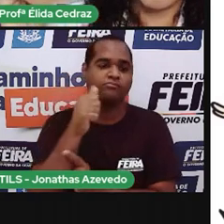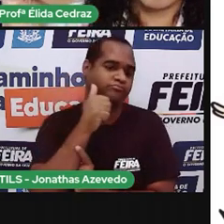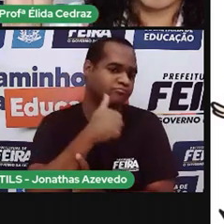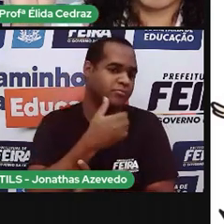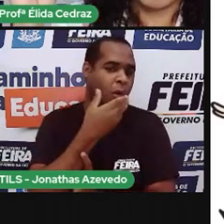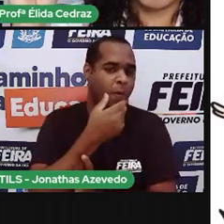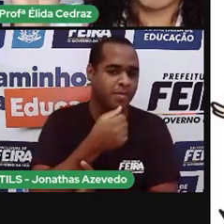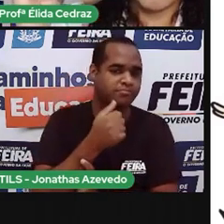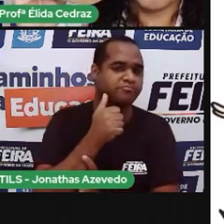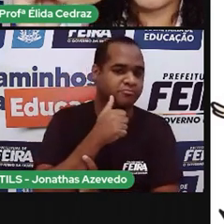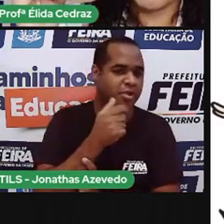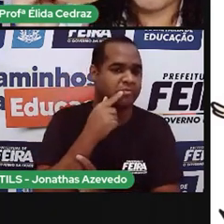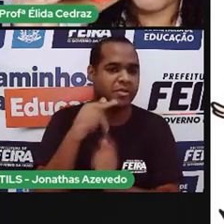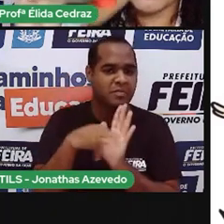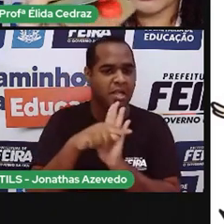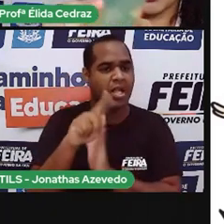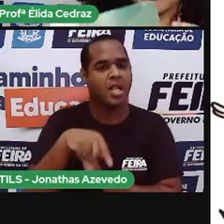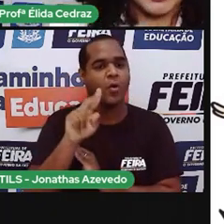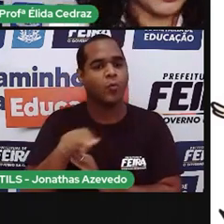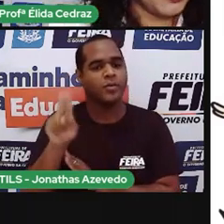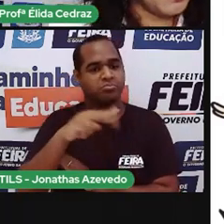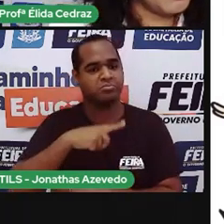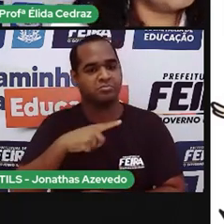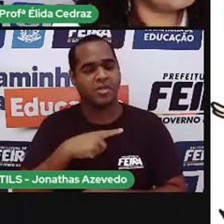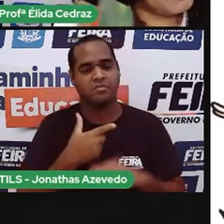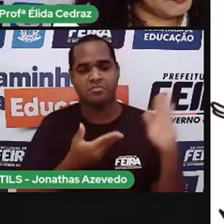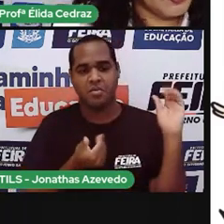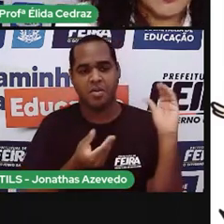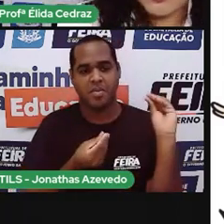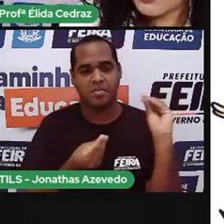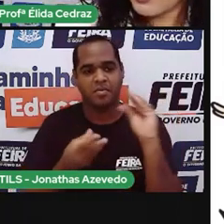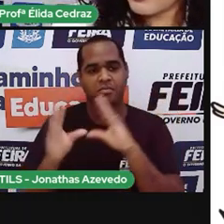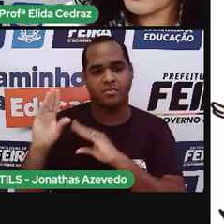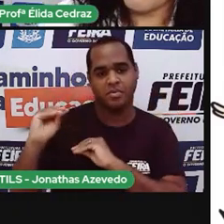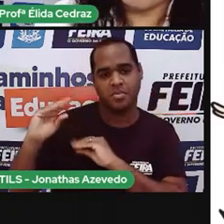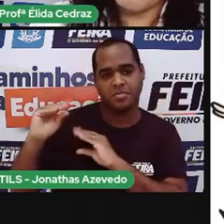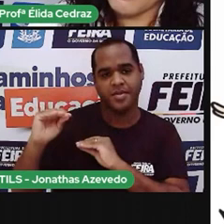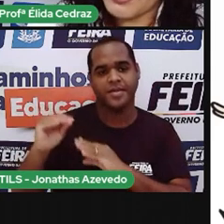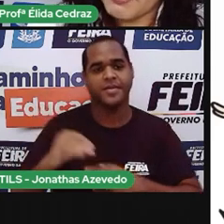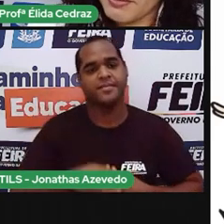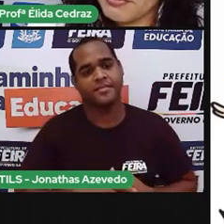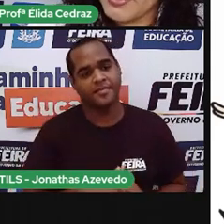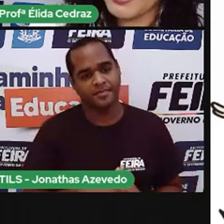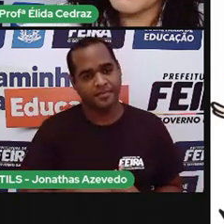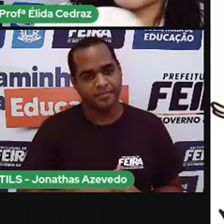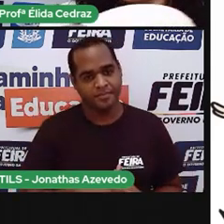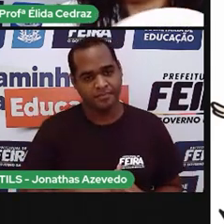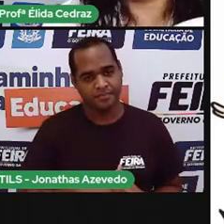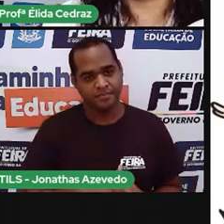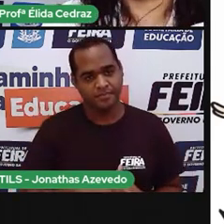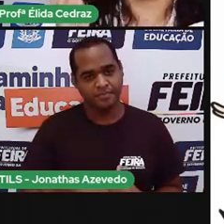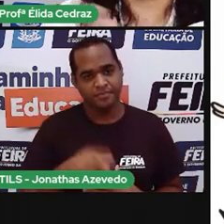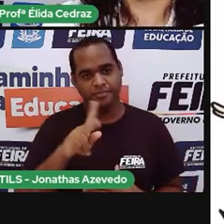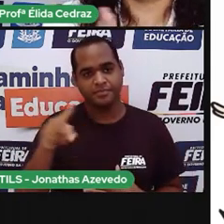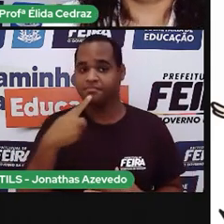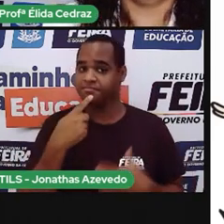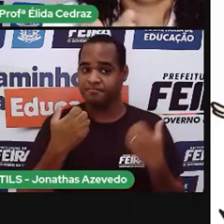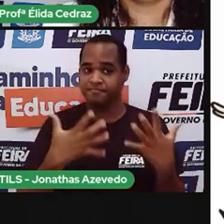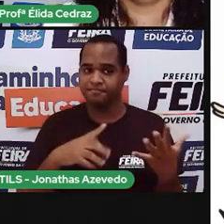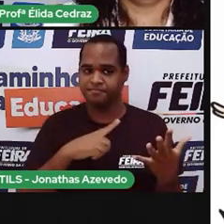espanhóis eles sejam muito feliz do mundo Oi e a prova também fez